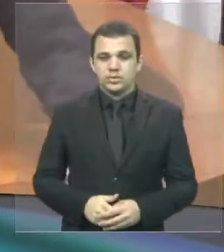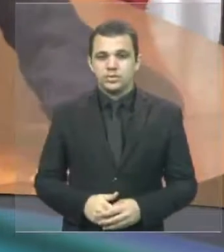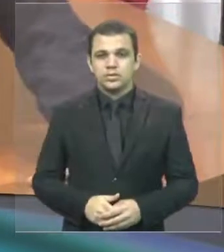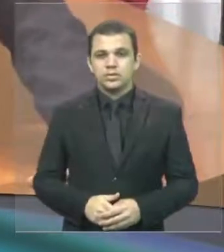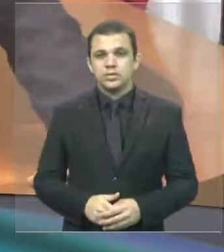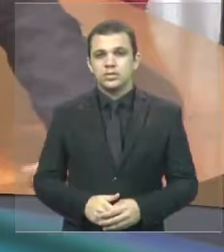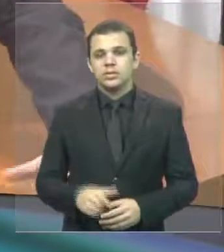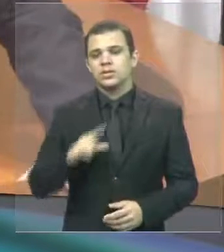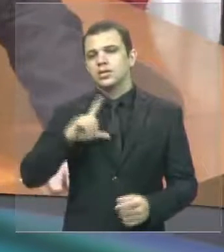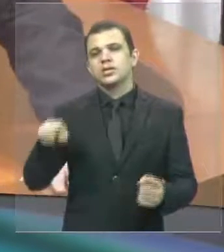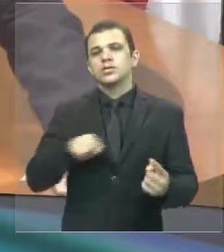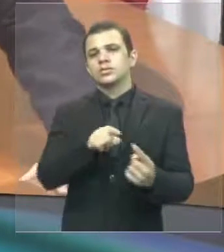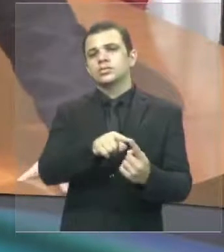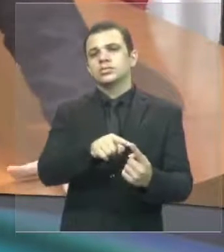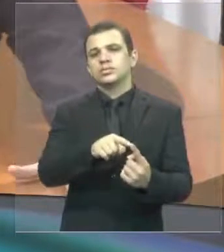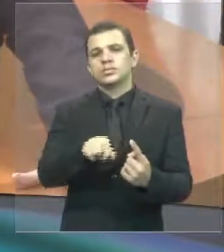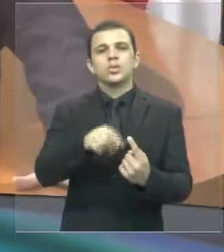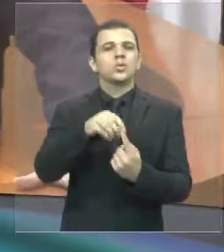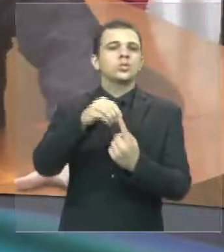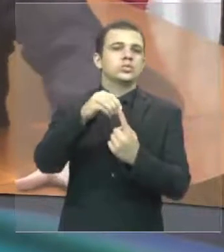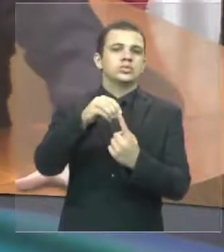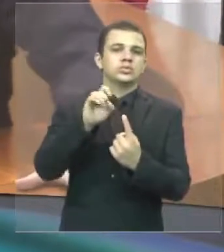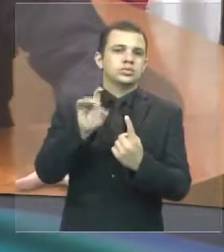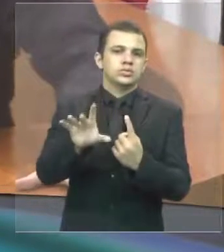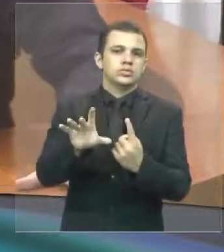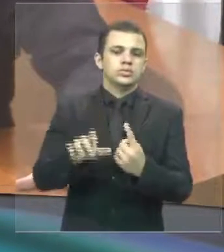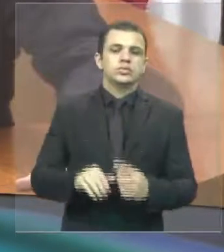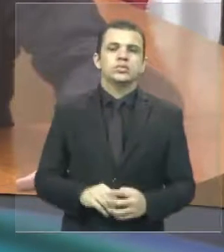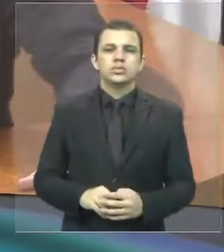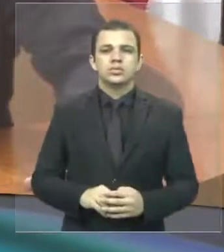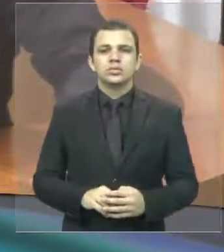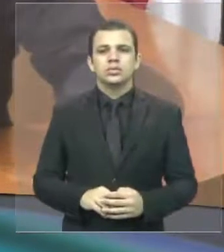com o único objetivo,